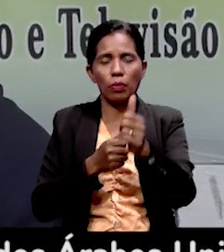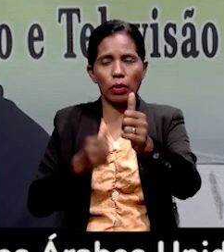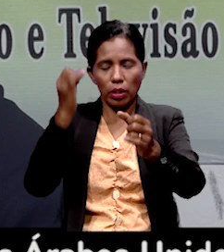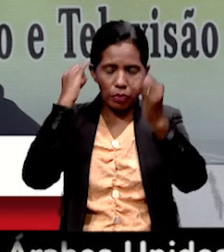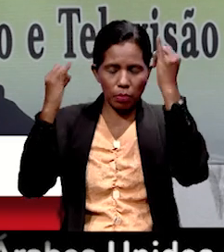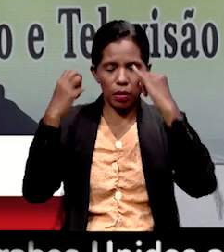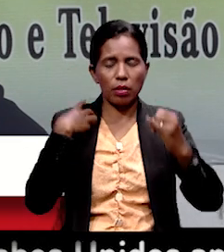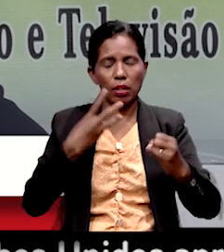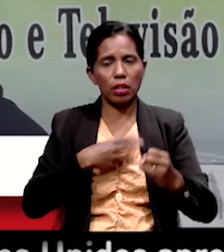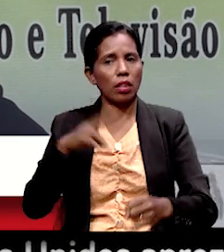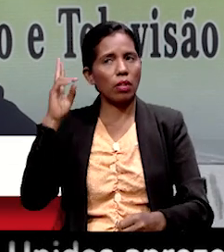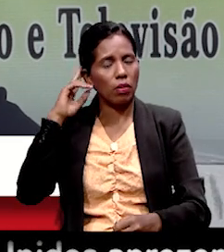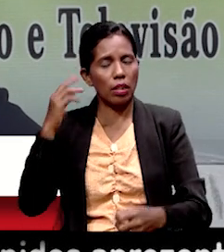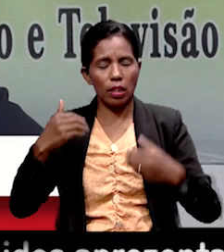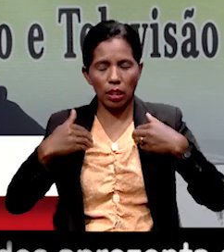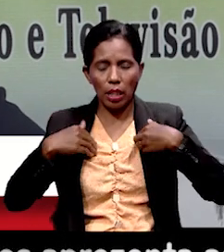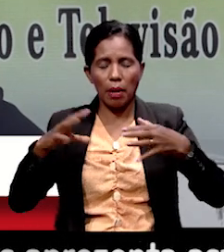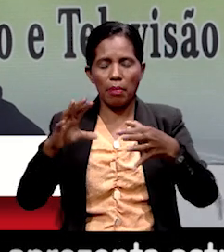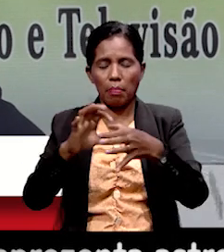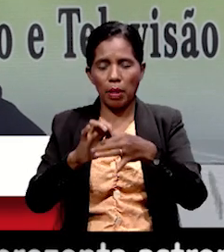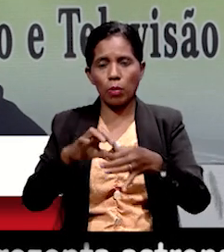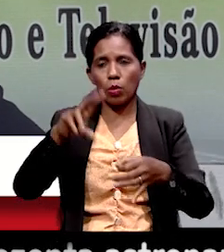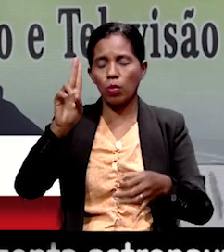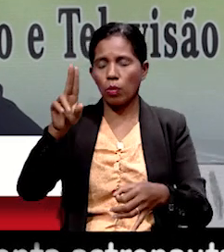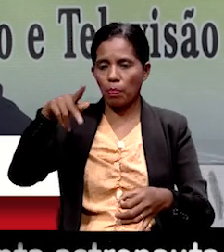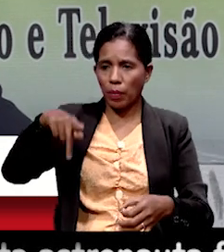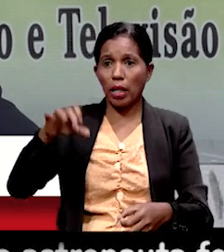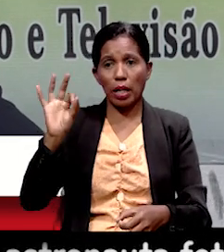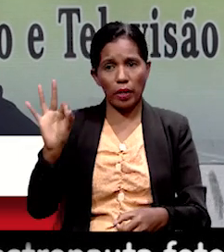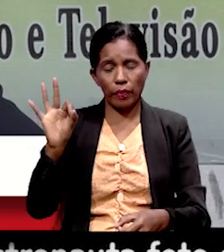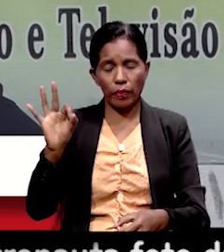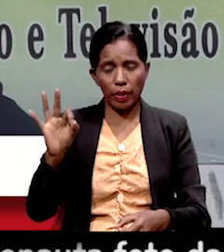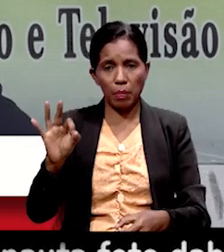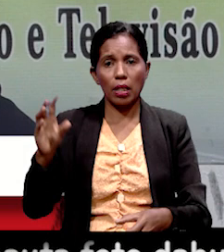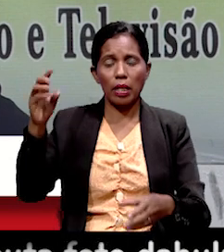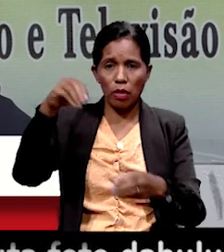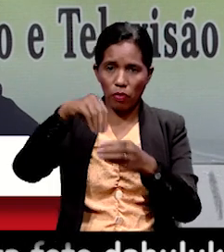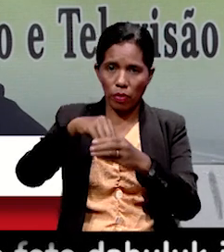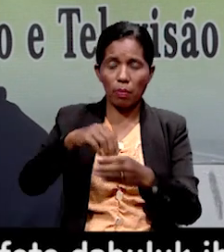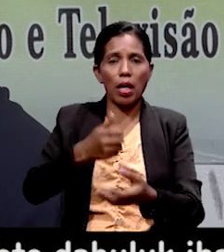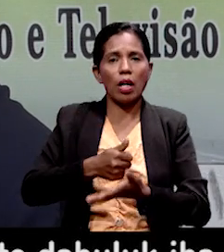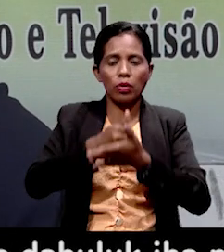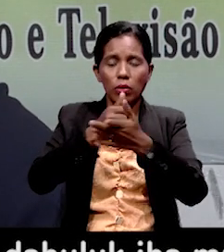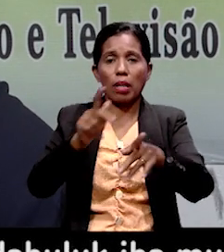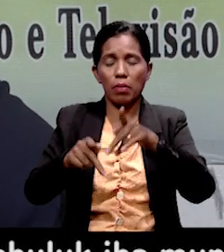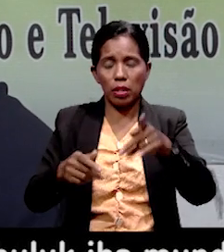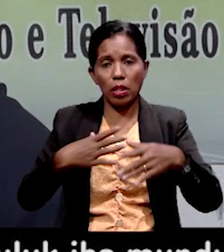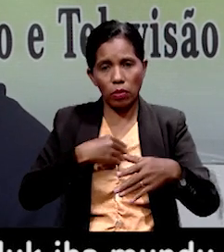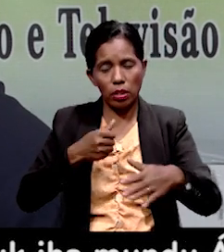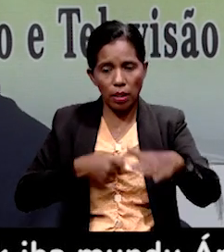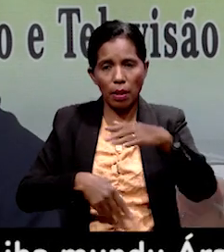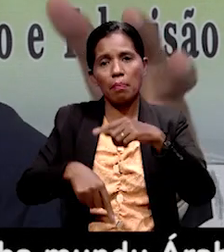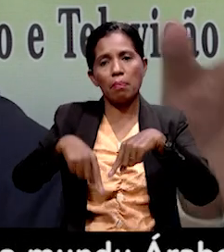iha membro PF balun makos inter envolve ia larang, pertanto, agora dalam ini bisnes sangat